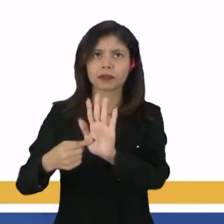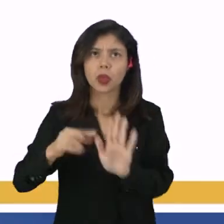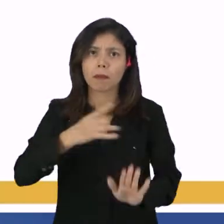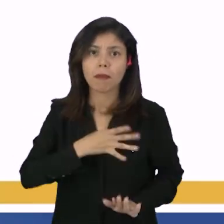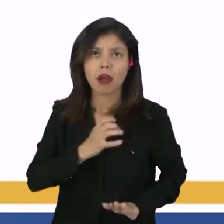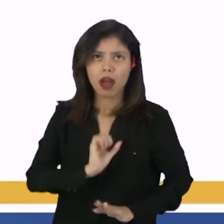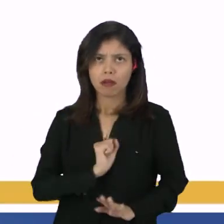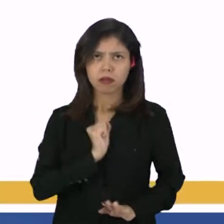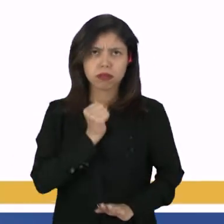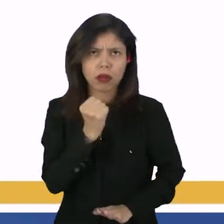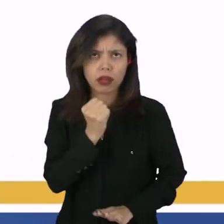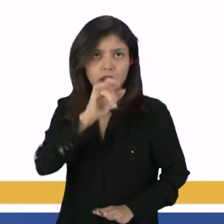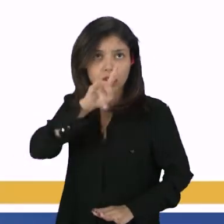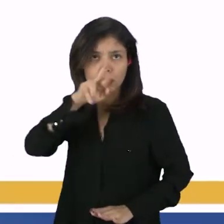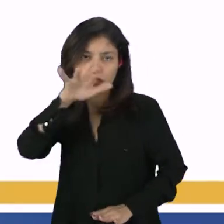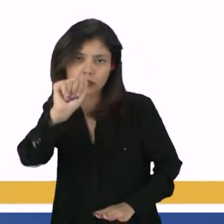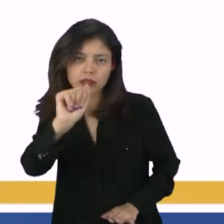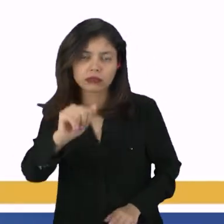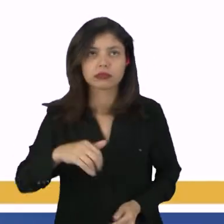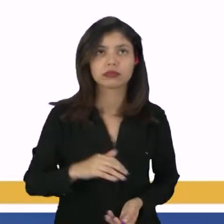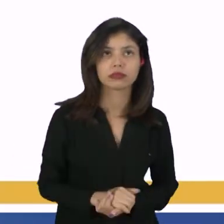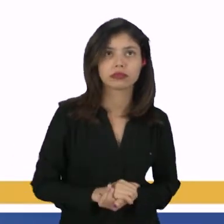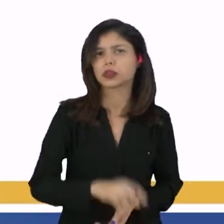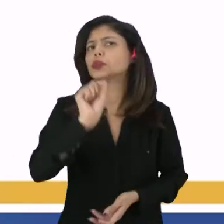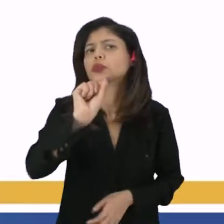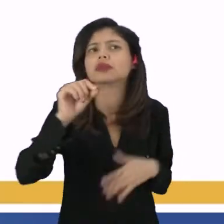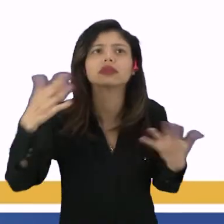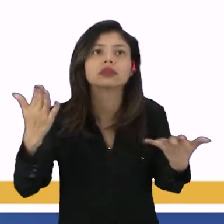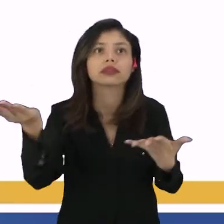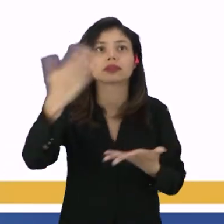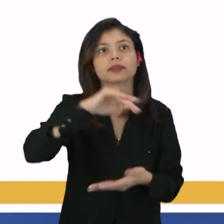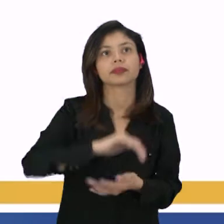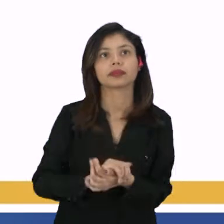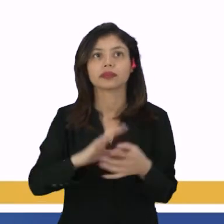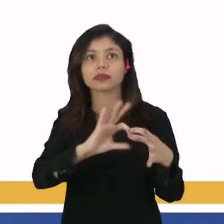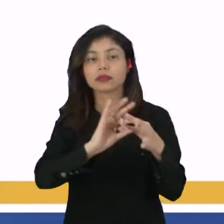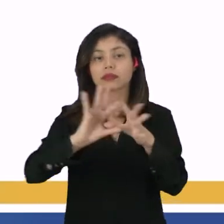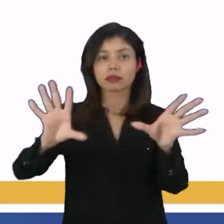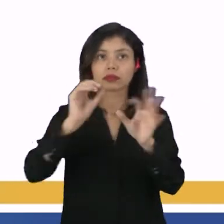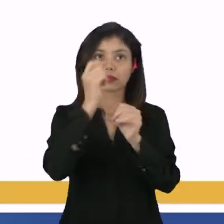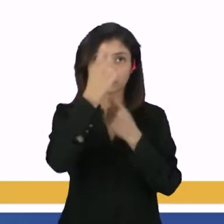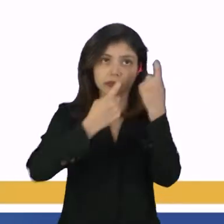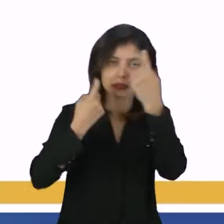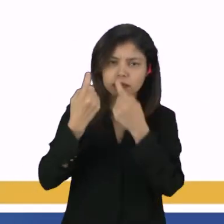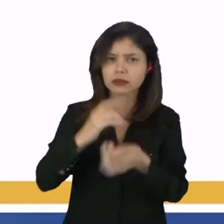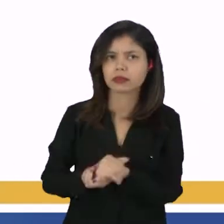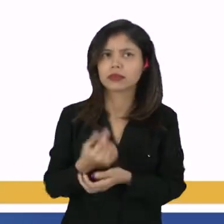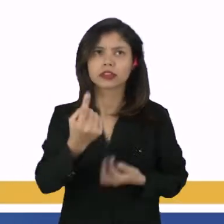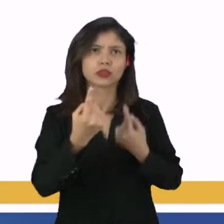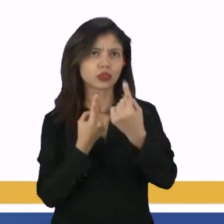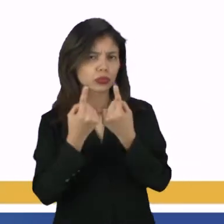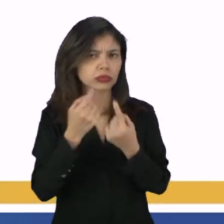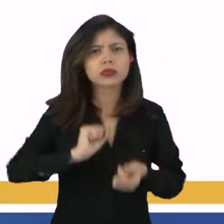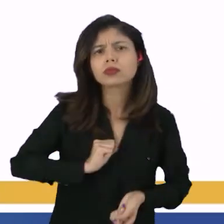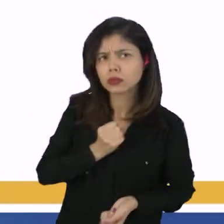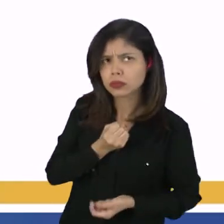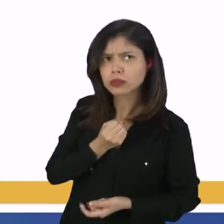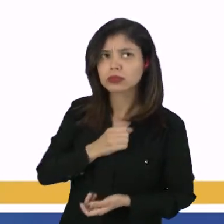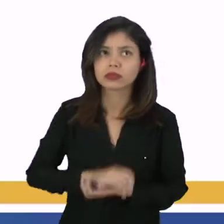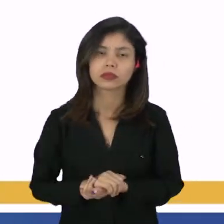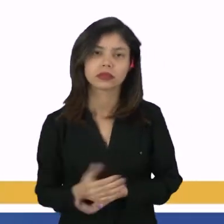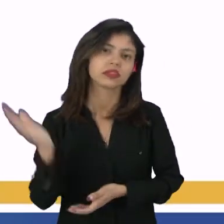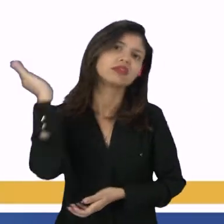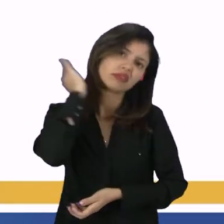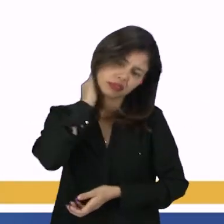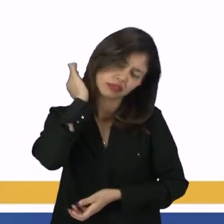por medo, raiva, injúria. O que é isso? Vamos lá para essa definição. Liberdade de expressão, discurso de